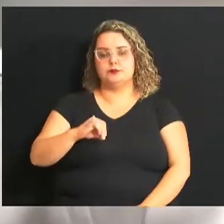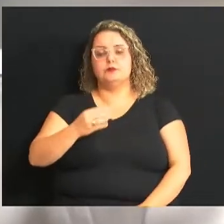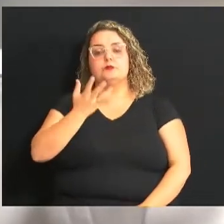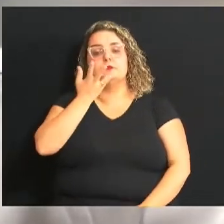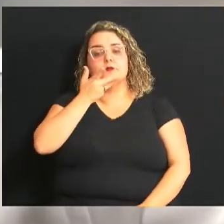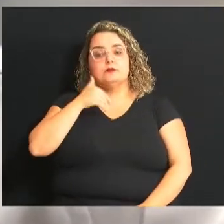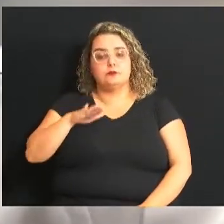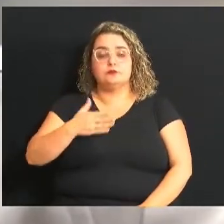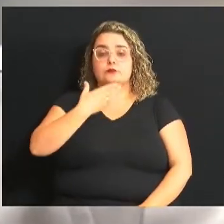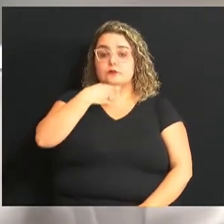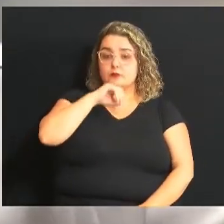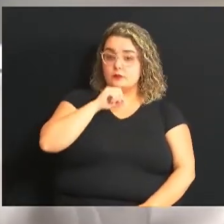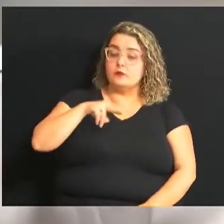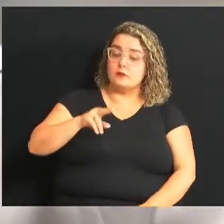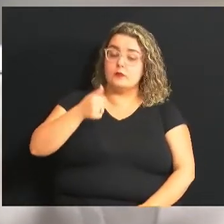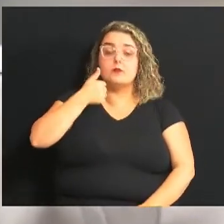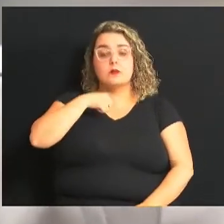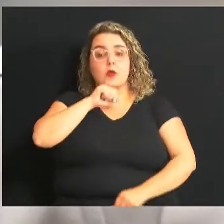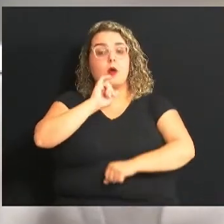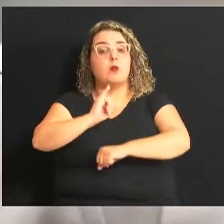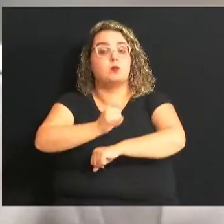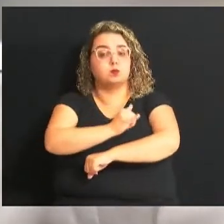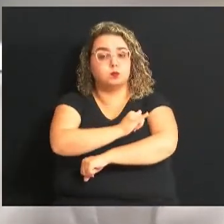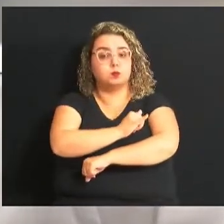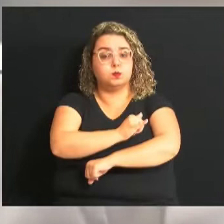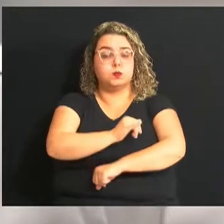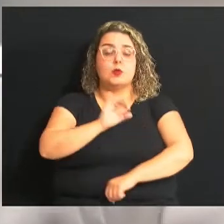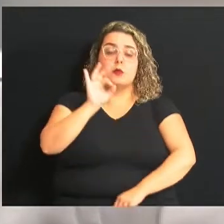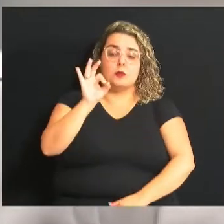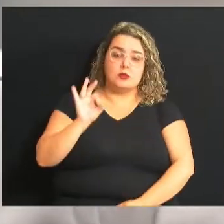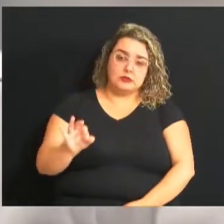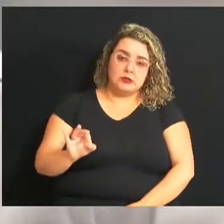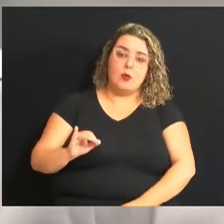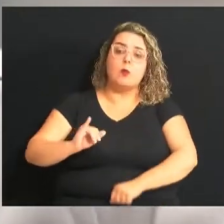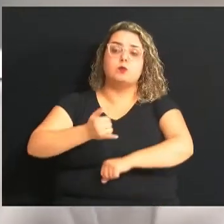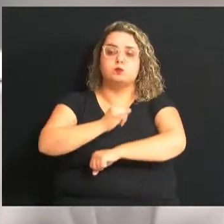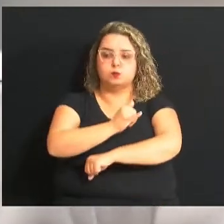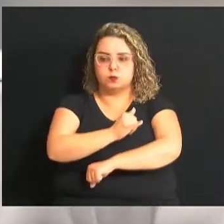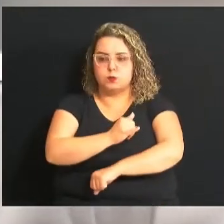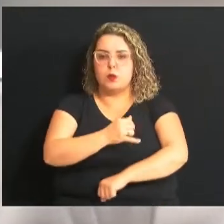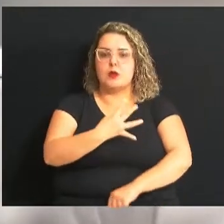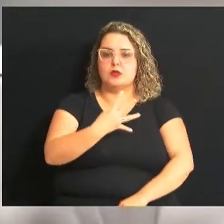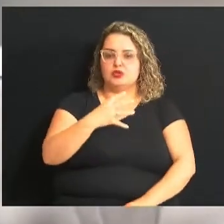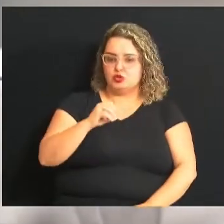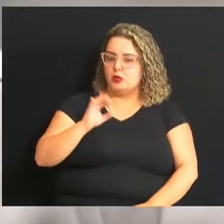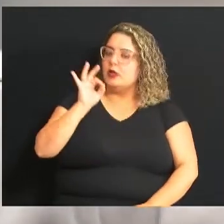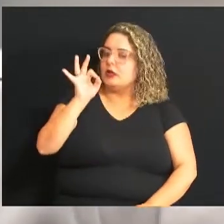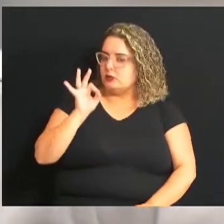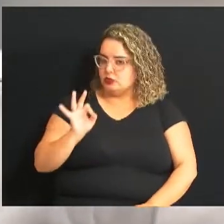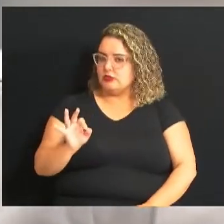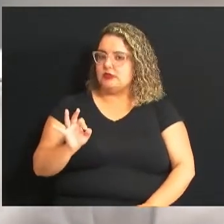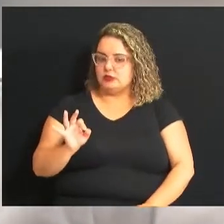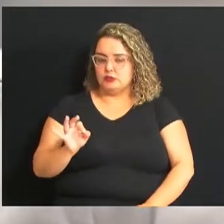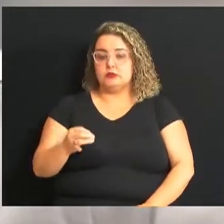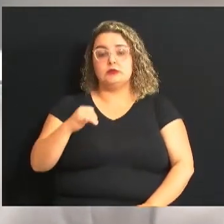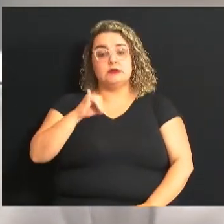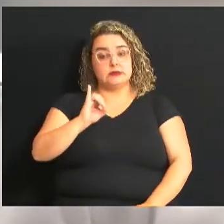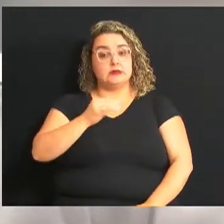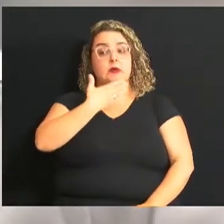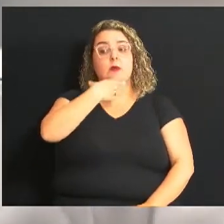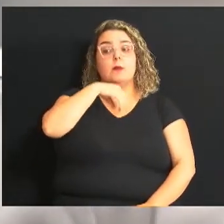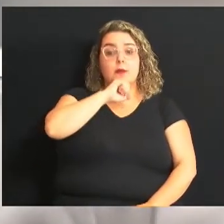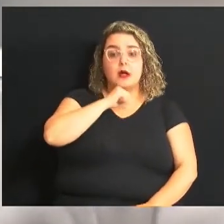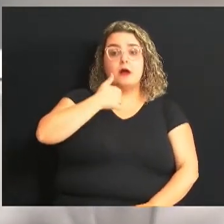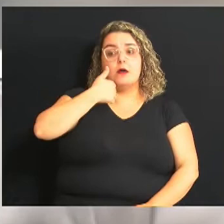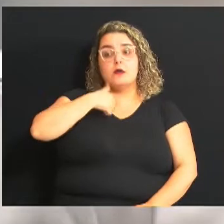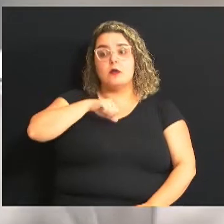ou mãe obesos, a chance dessa criança ser obesa é em torno de 40%. Agora, se pai e mães